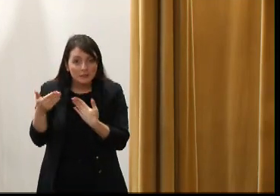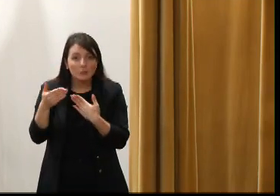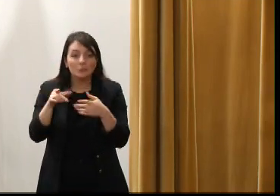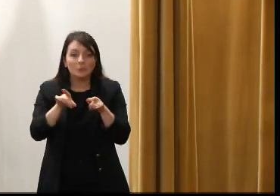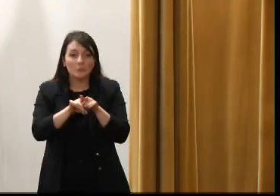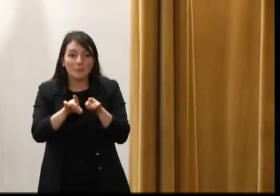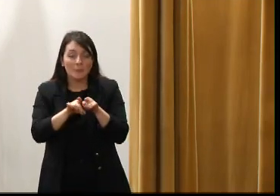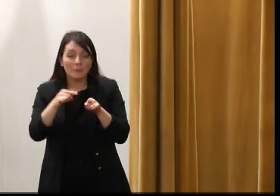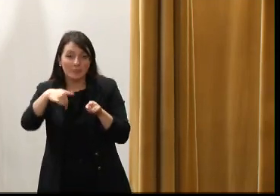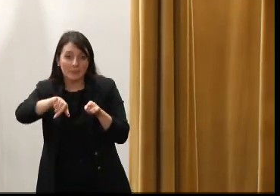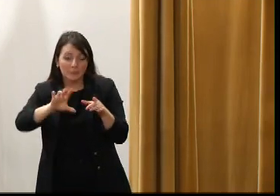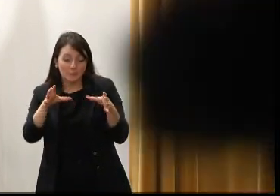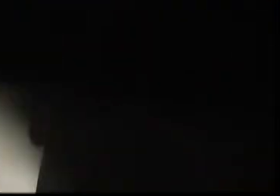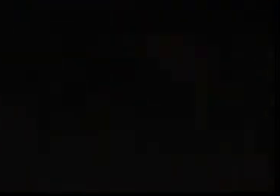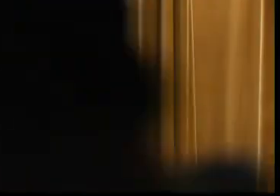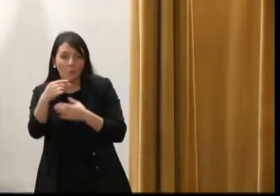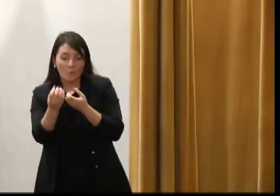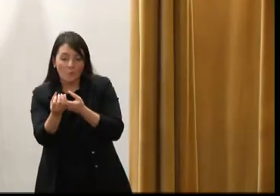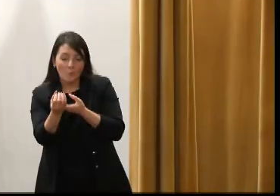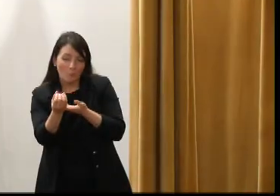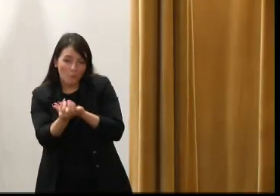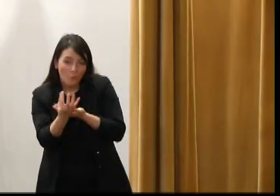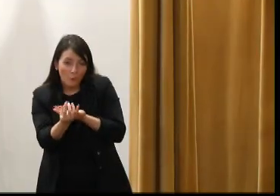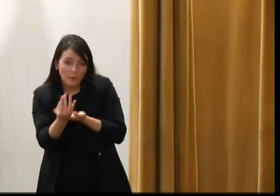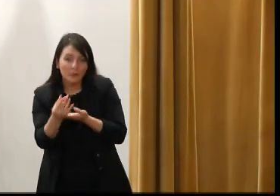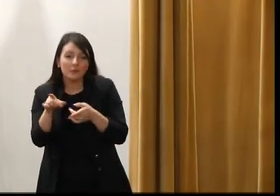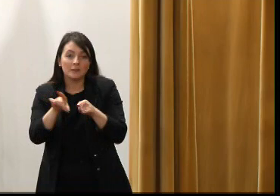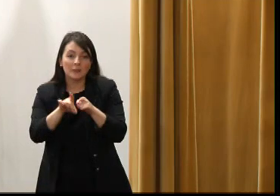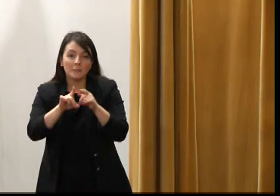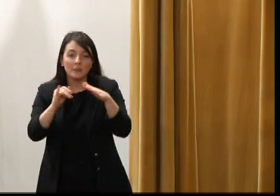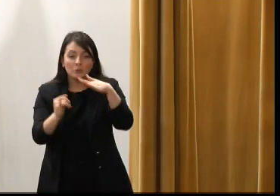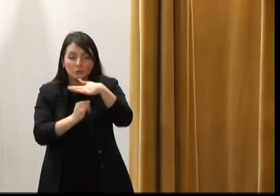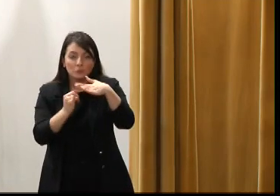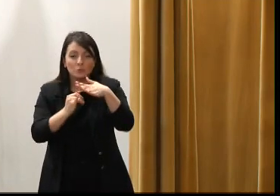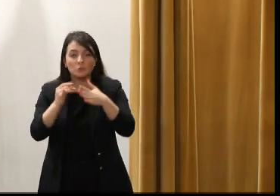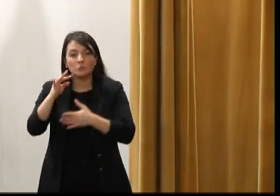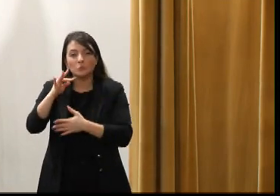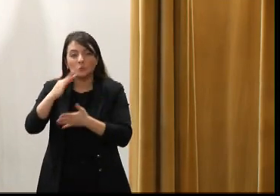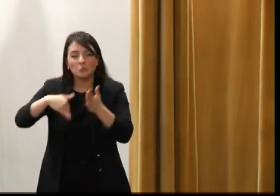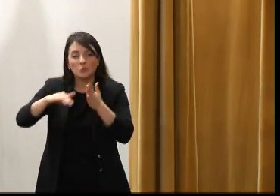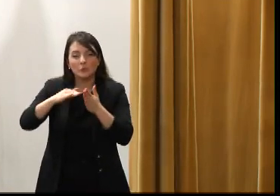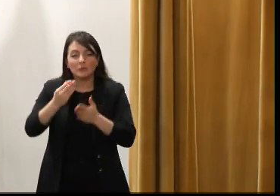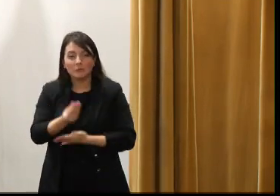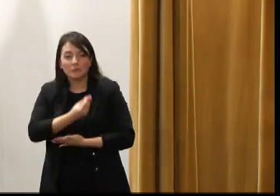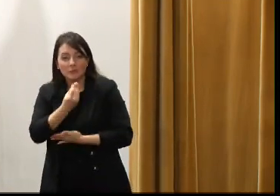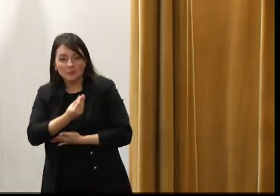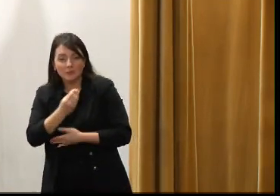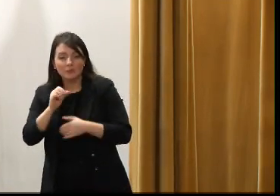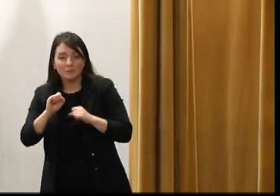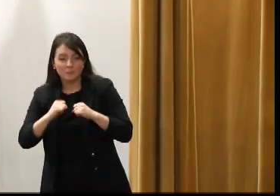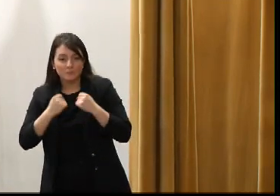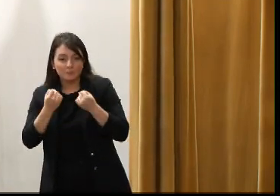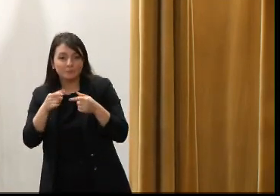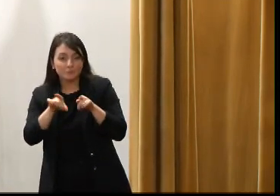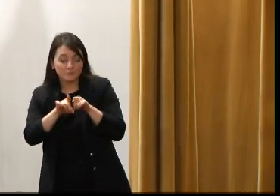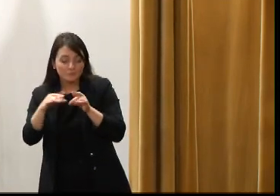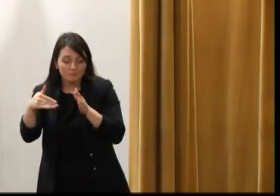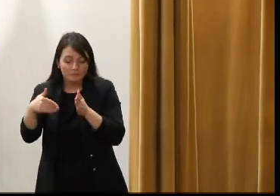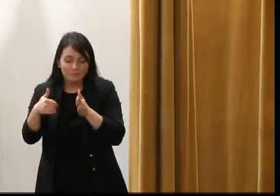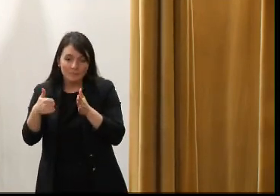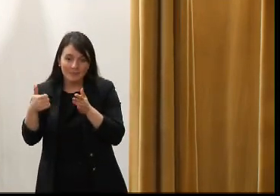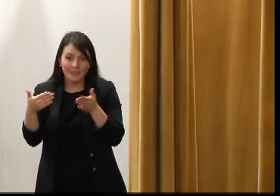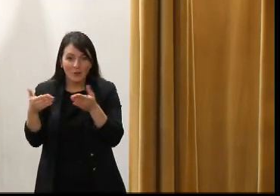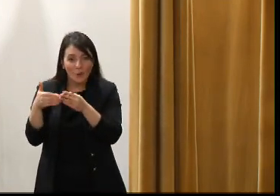Executivo, PUC-RS e Instituto Toda a Vida, o empenho na organização e condução da conferência.